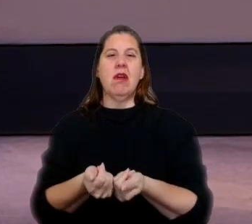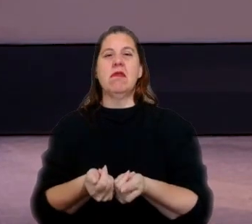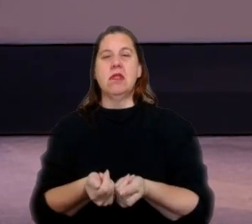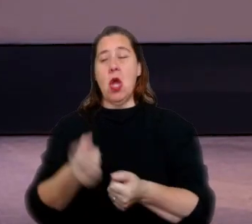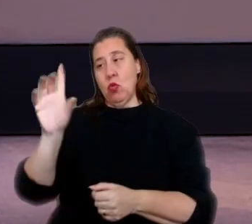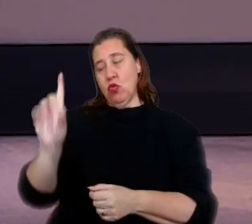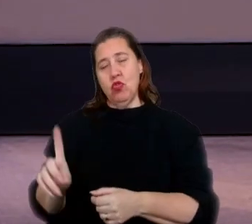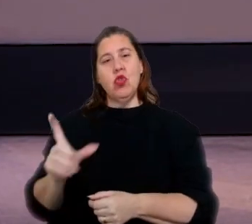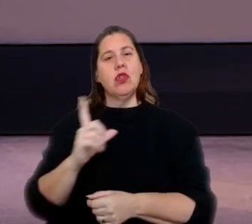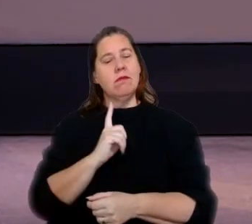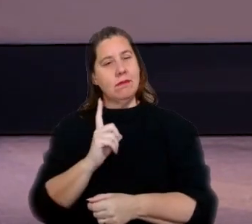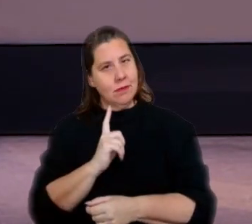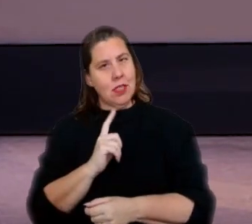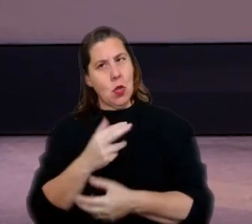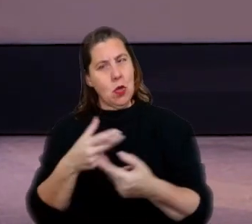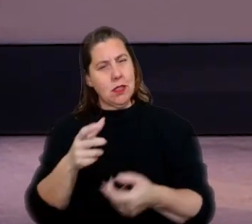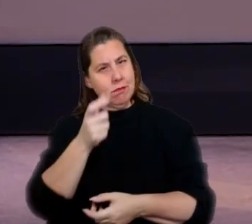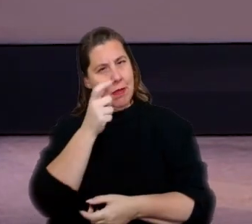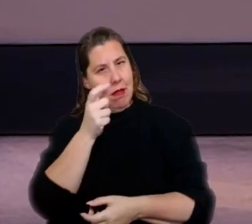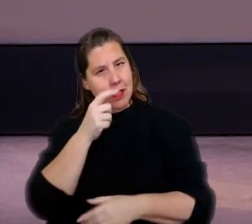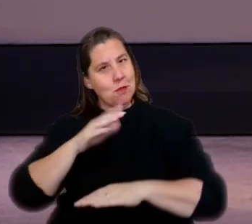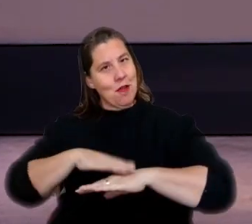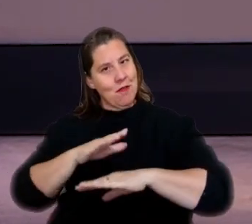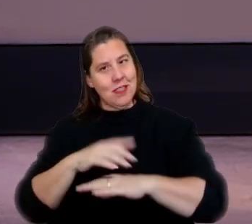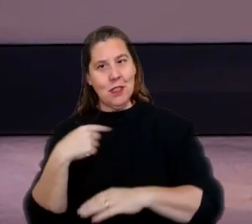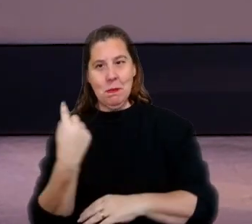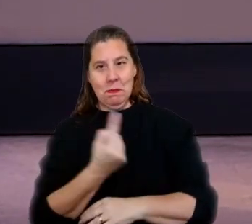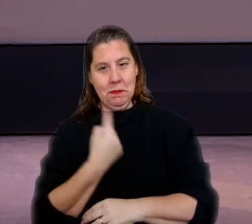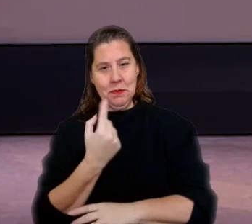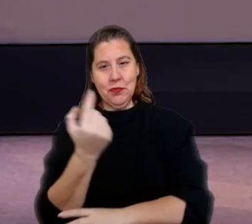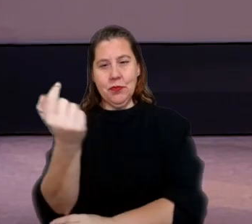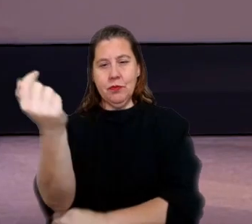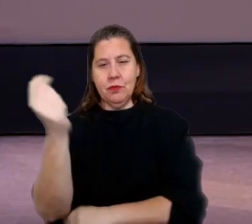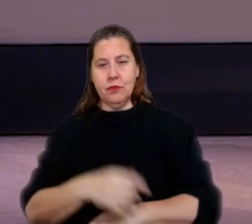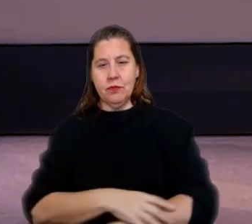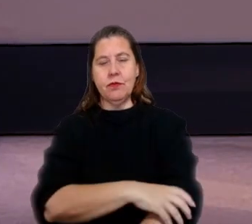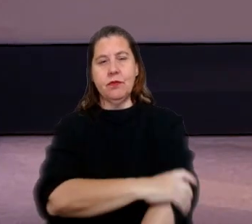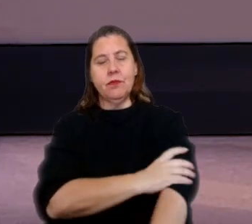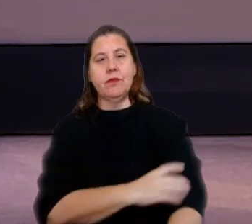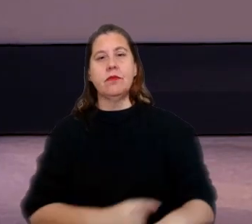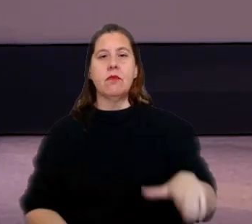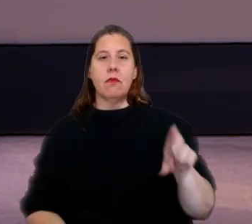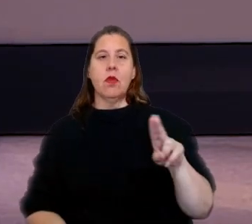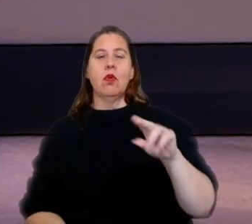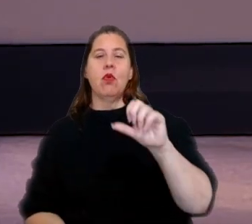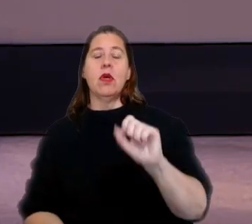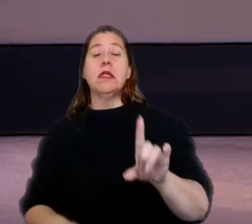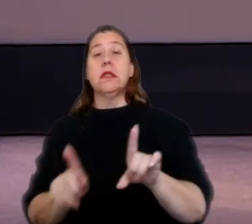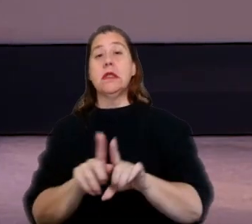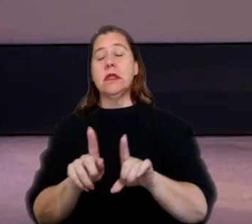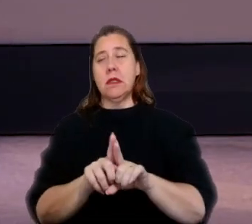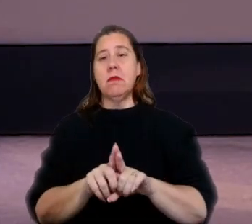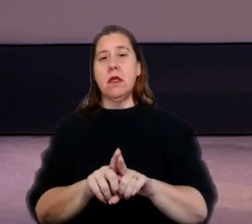diretor que tem muita coisa interessante para produzir, para a gente ver. E o Lucas Don, ele